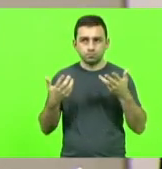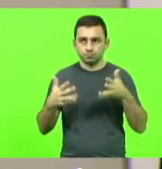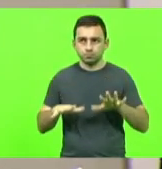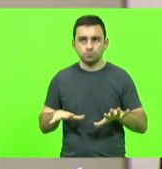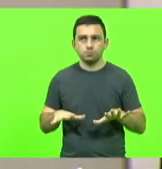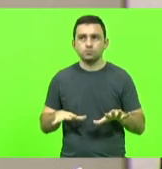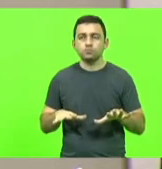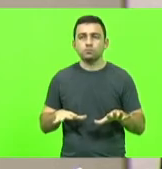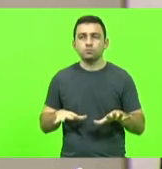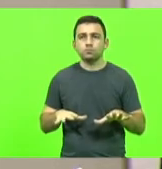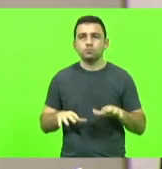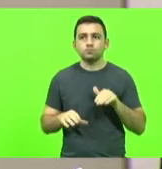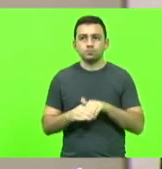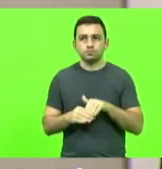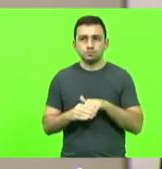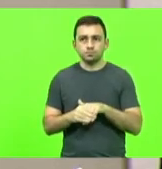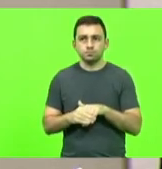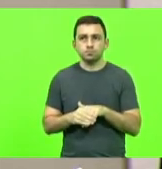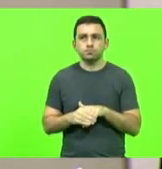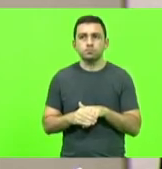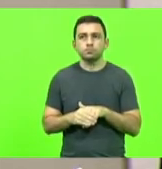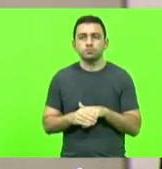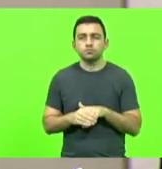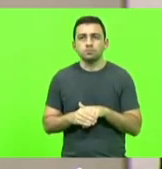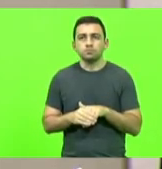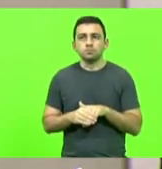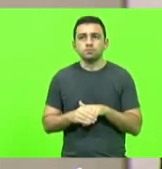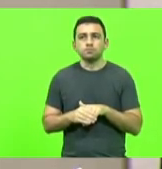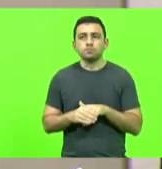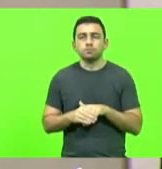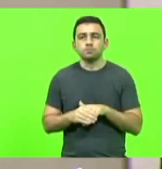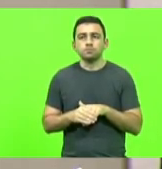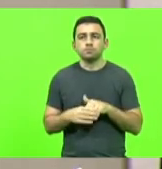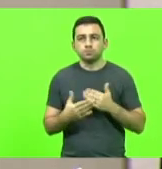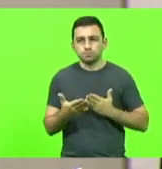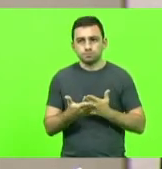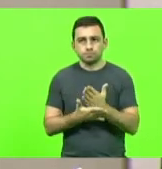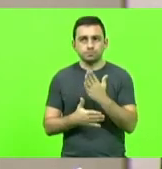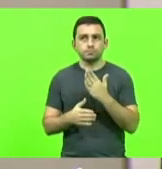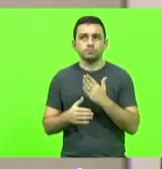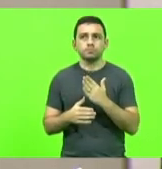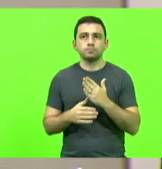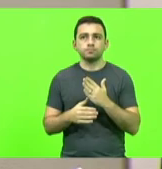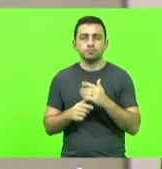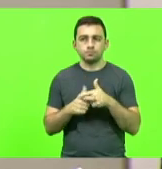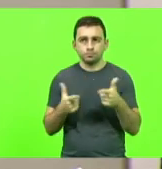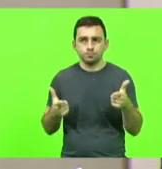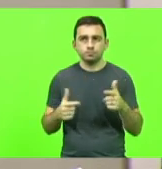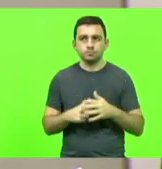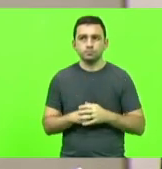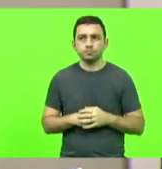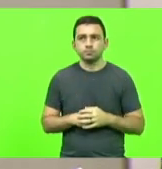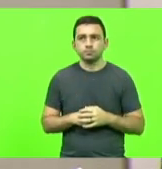em votação. Deputados que aprovam, permaneçam como se encontra. Aprovado por maioria.